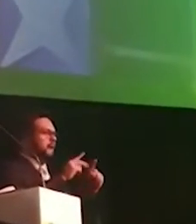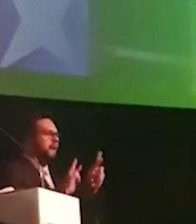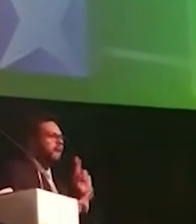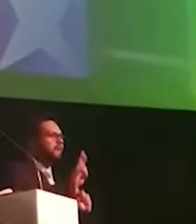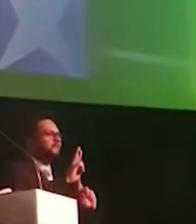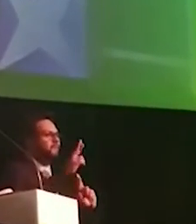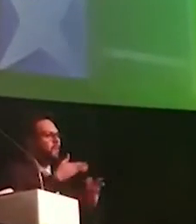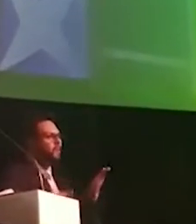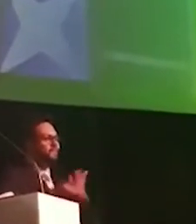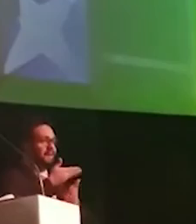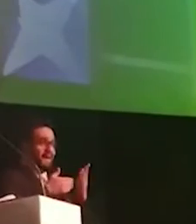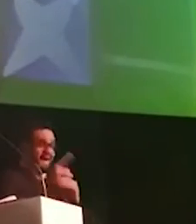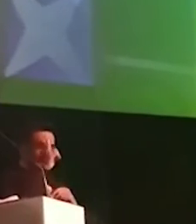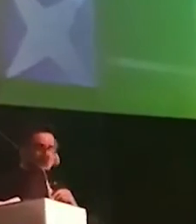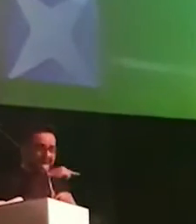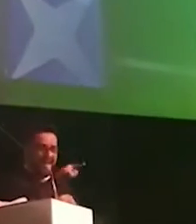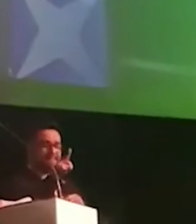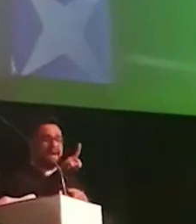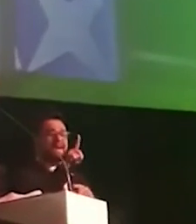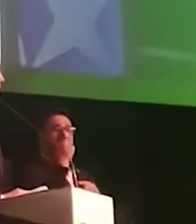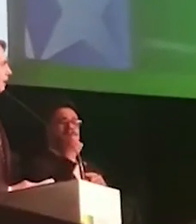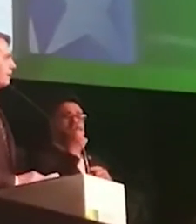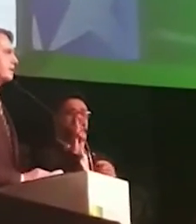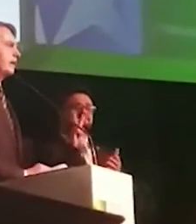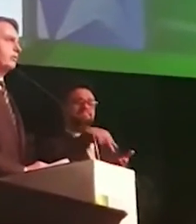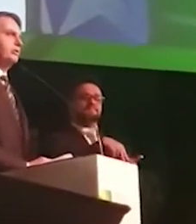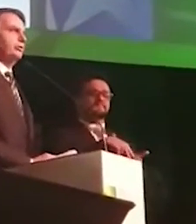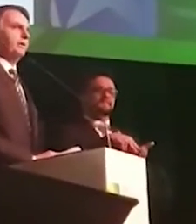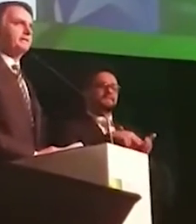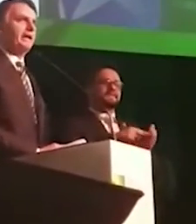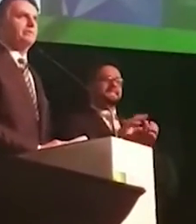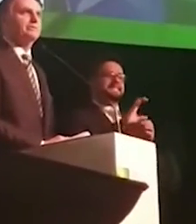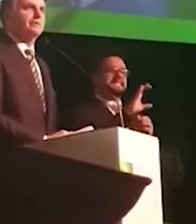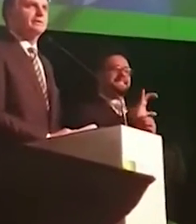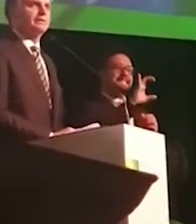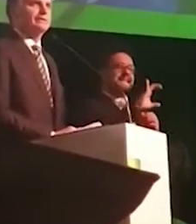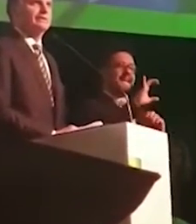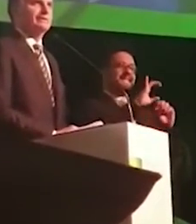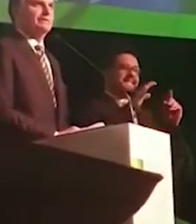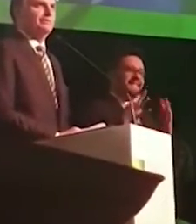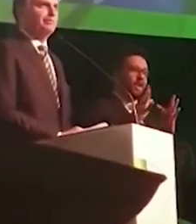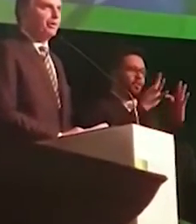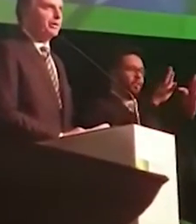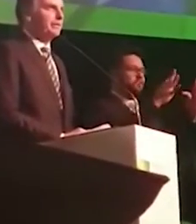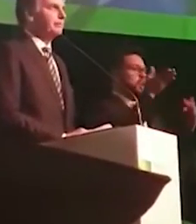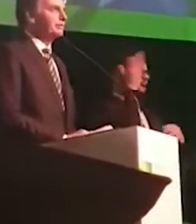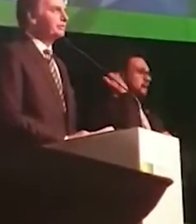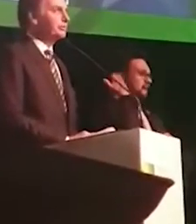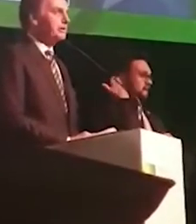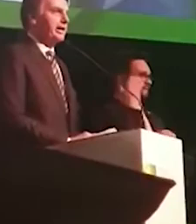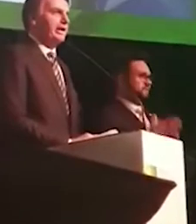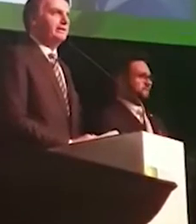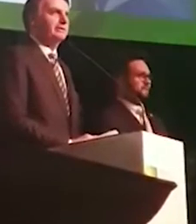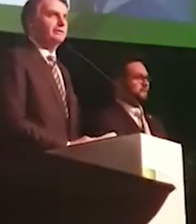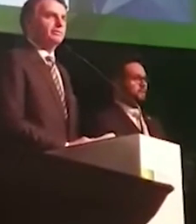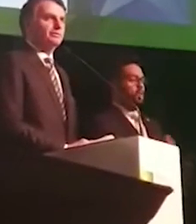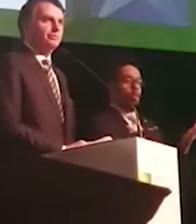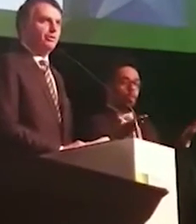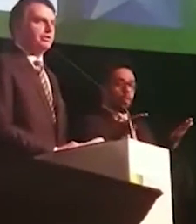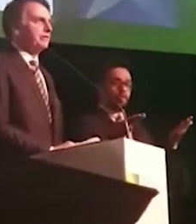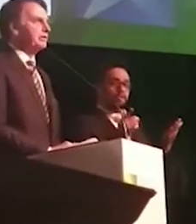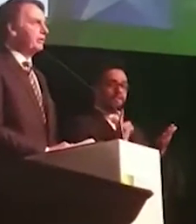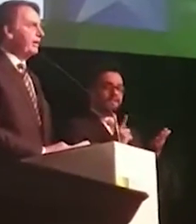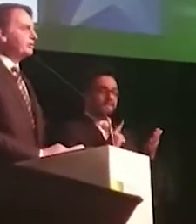Alguém lembra de alguém ocupar a ciência e tecnologia do passado? Próximo do que é